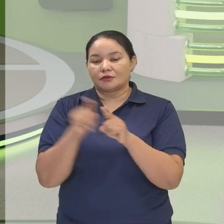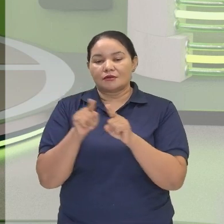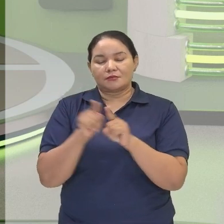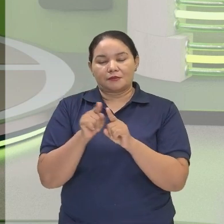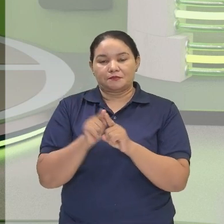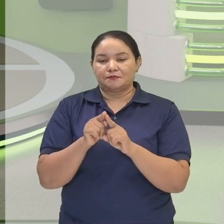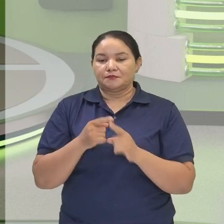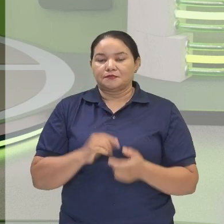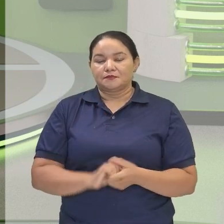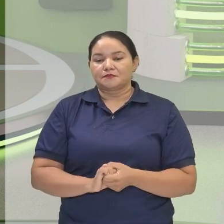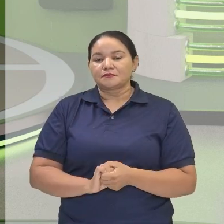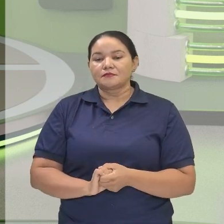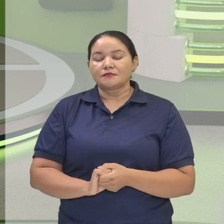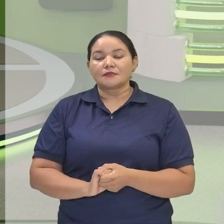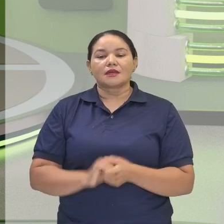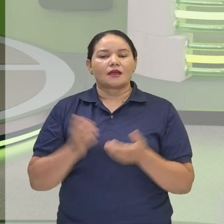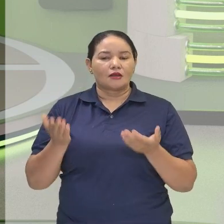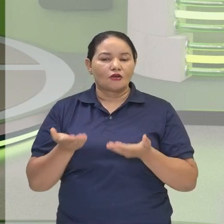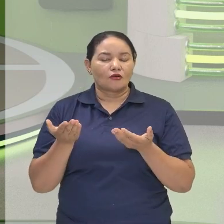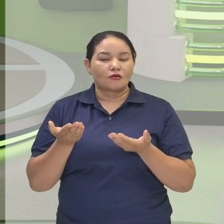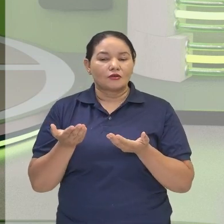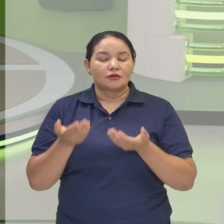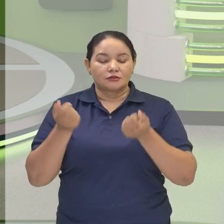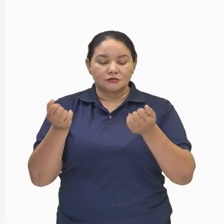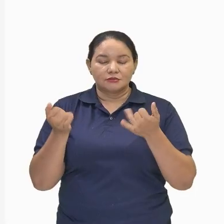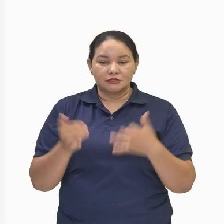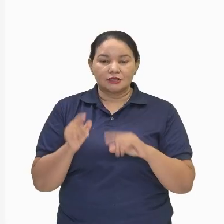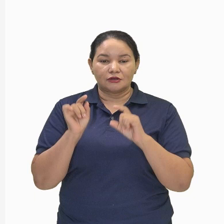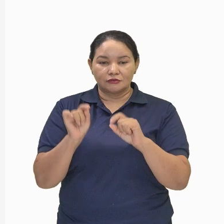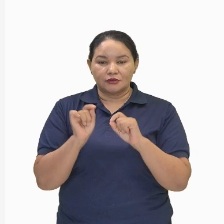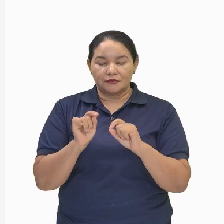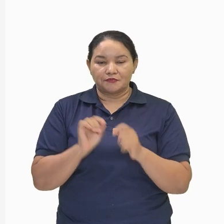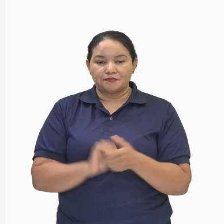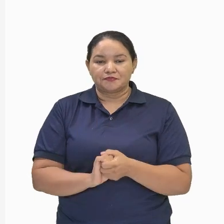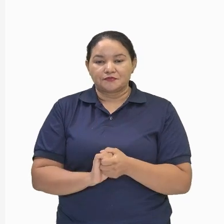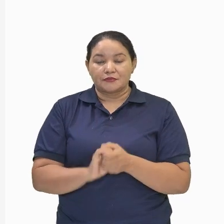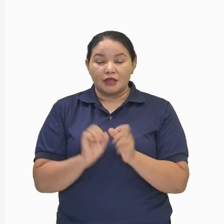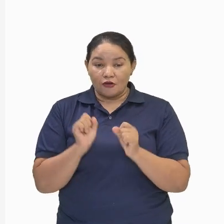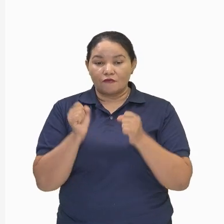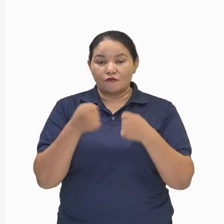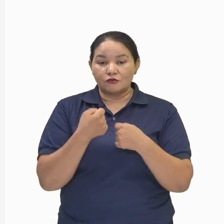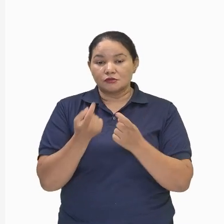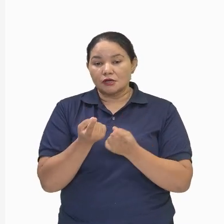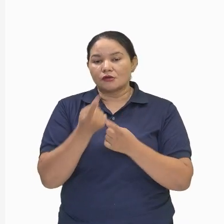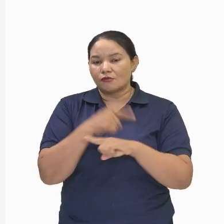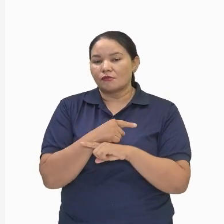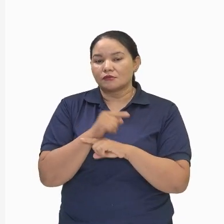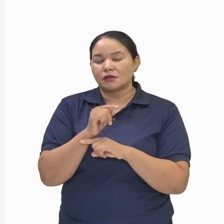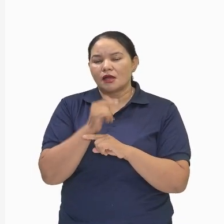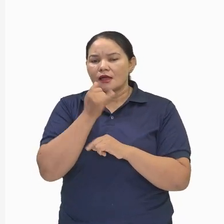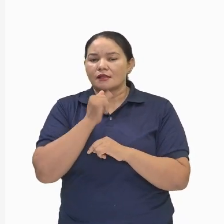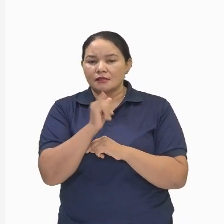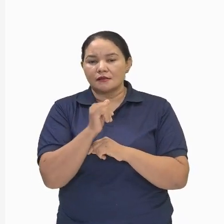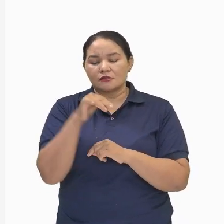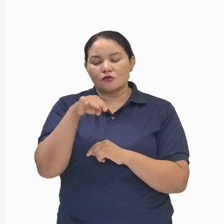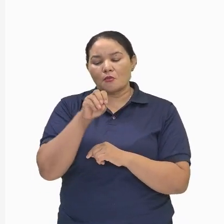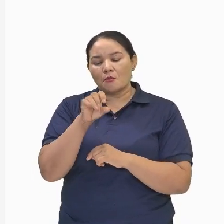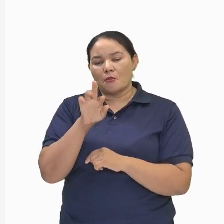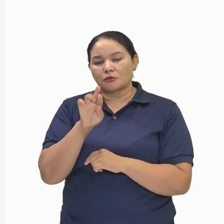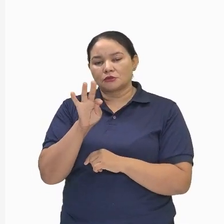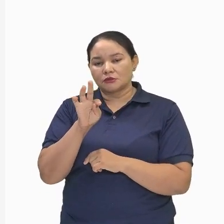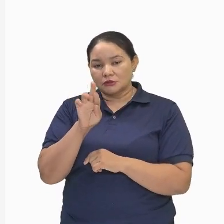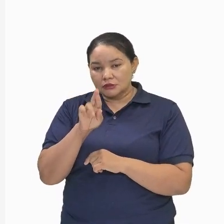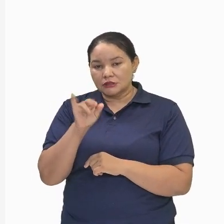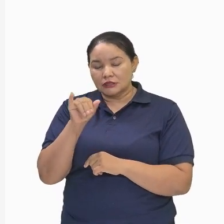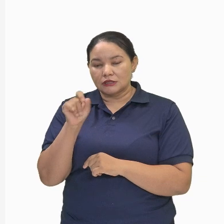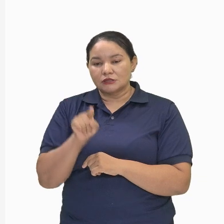mais sobre a força contra-eletromotriz. Força contra-eletromotriz de um receptor, né, é